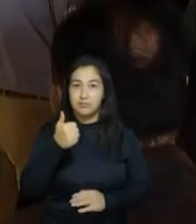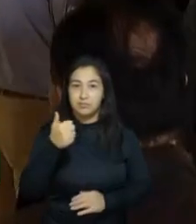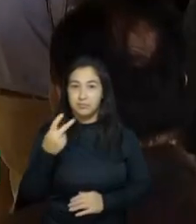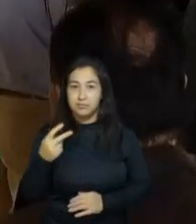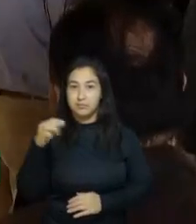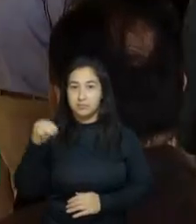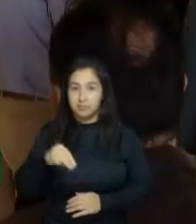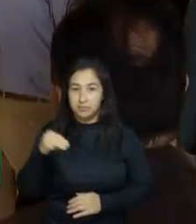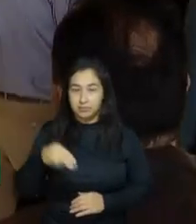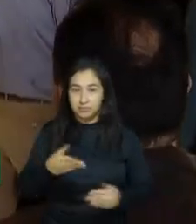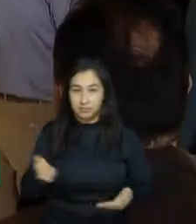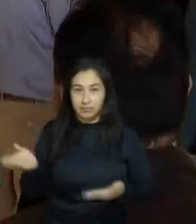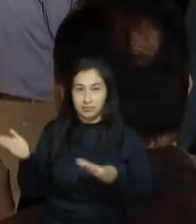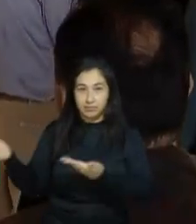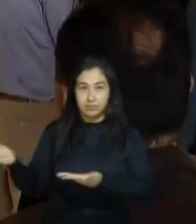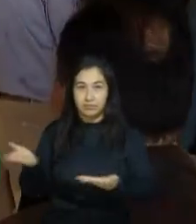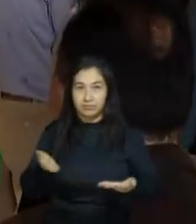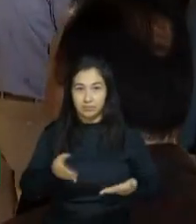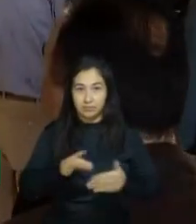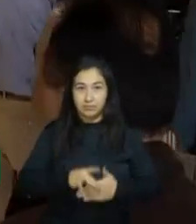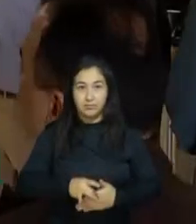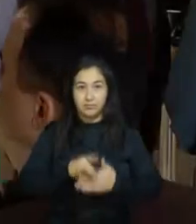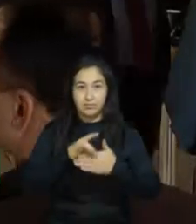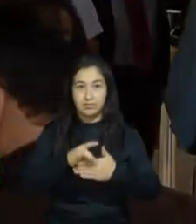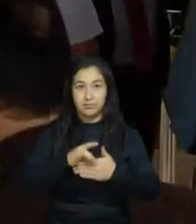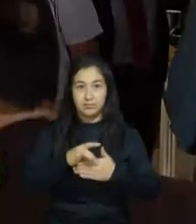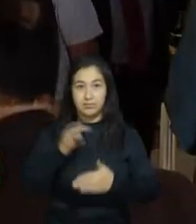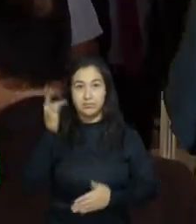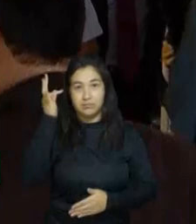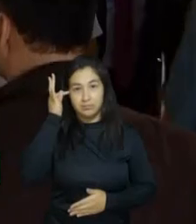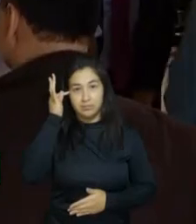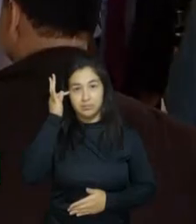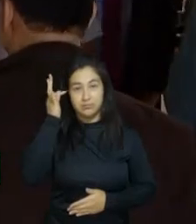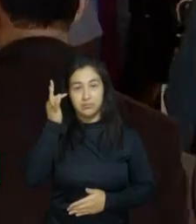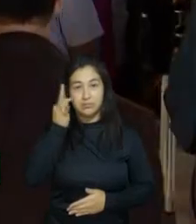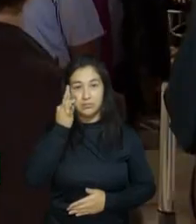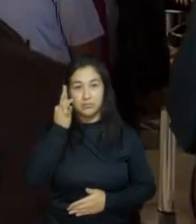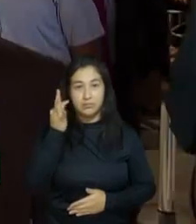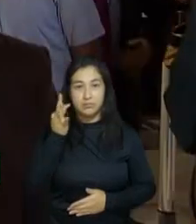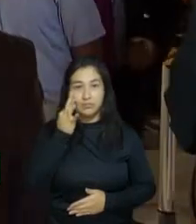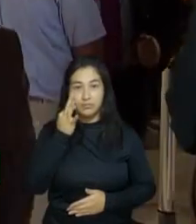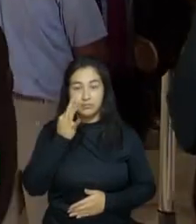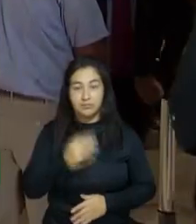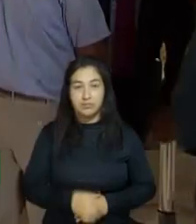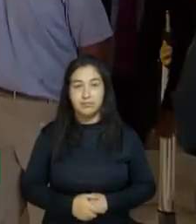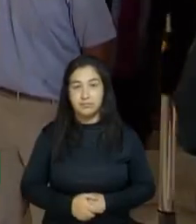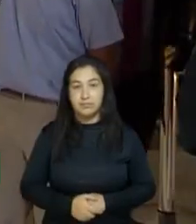líder da bancada do MDB, deputado Fernando Kreling.